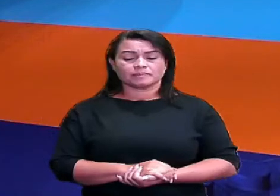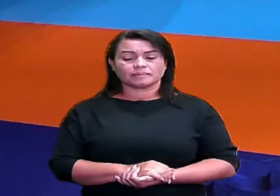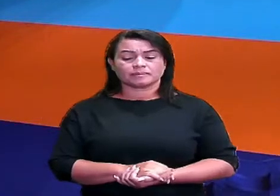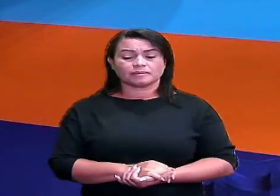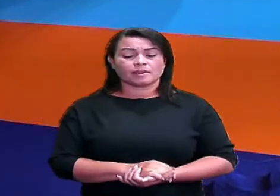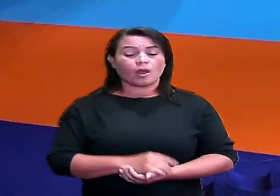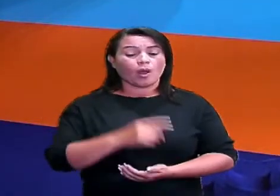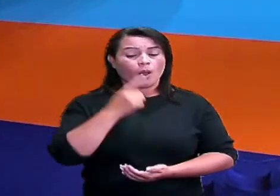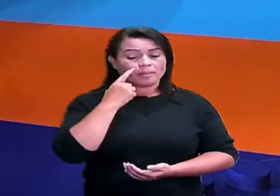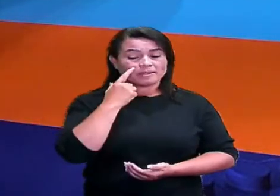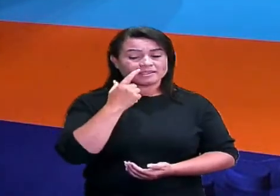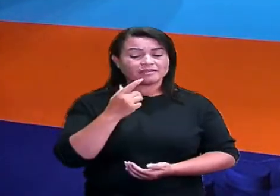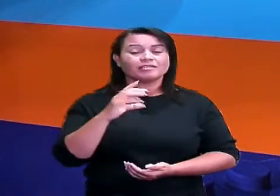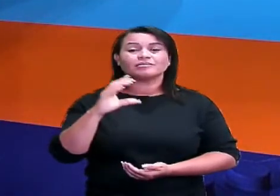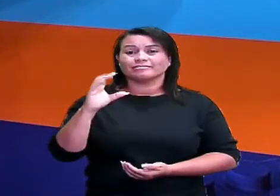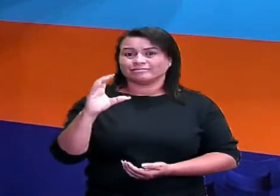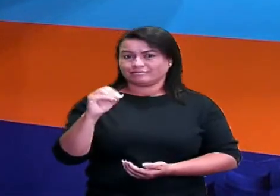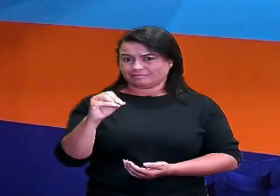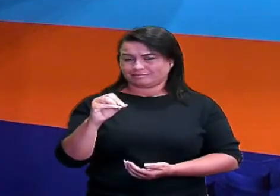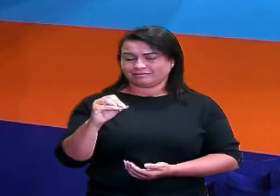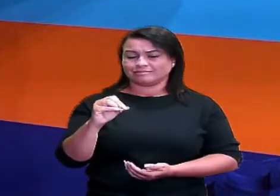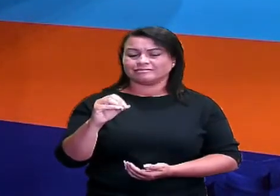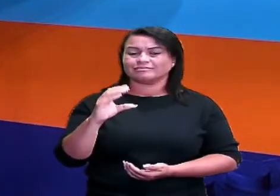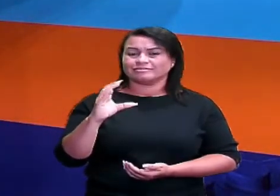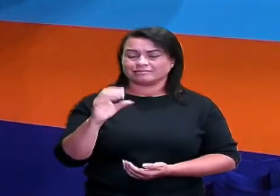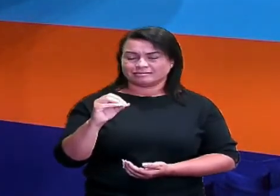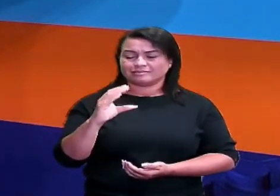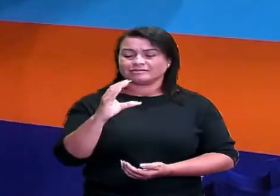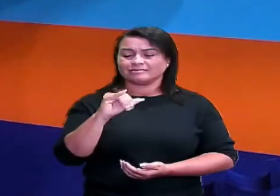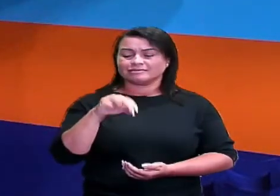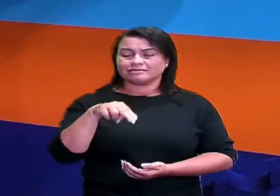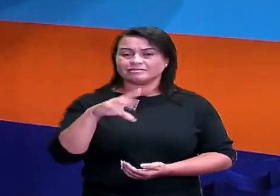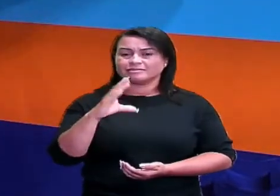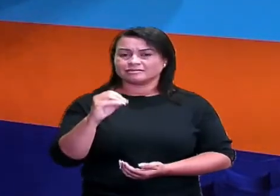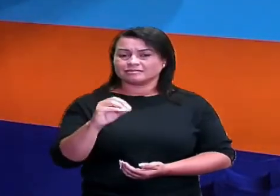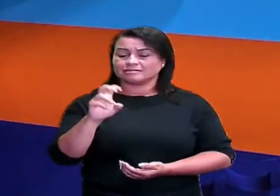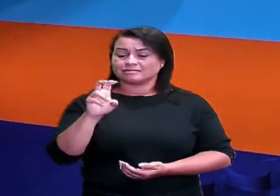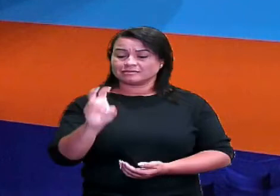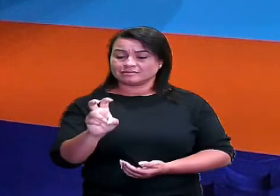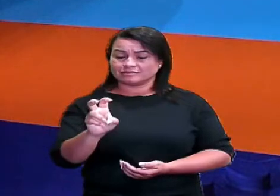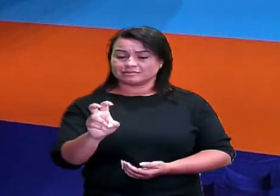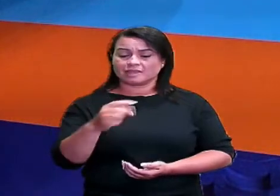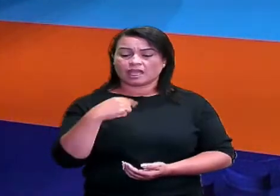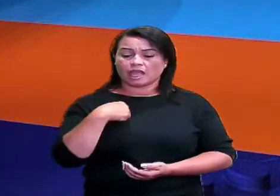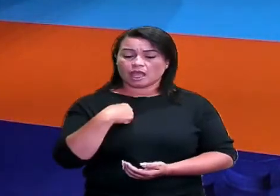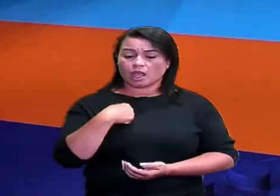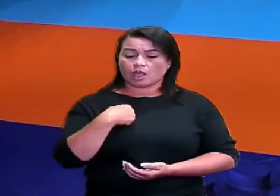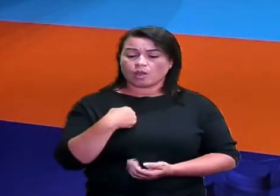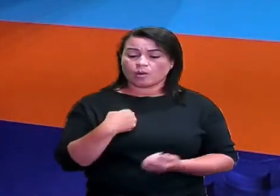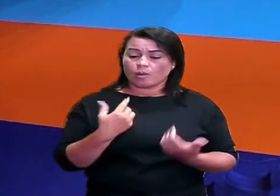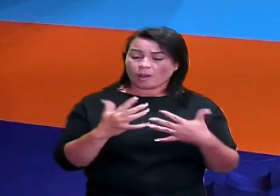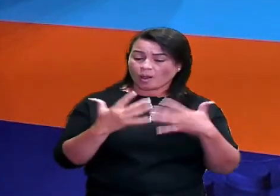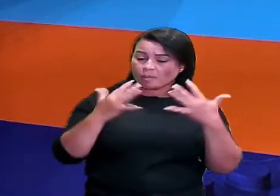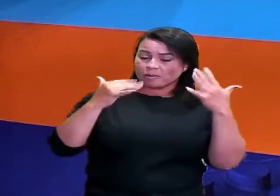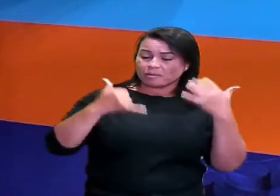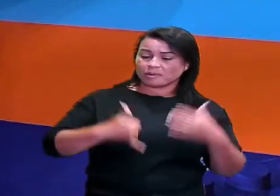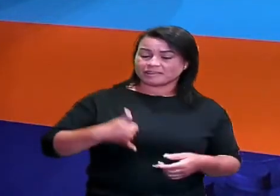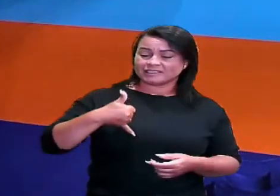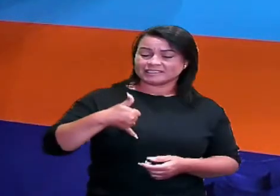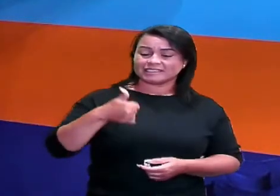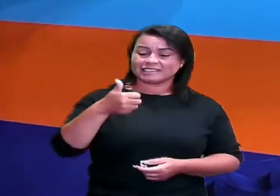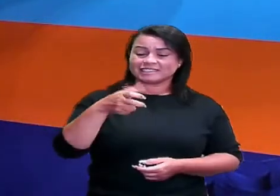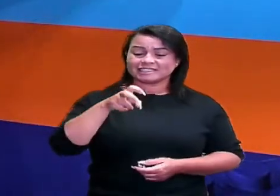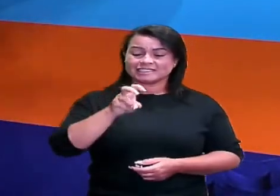Deixa eu passar aqui, ó. Será um CO. 5, tá? Eu comemoro 15 anos de vida